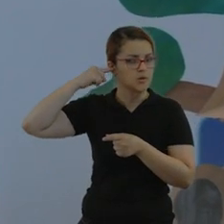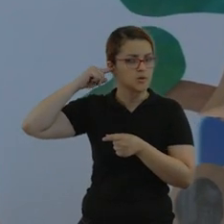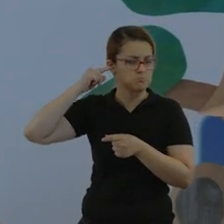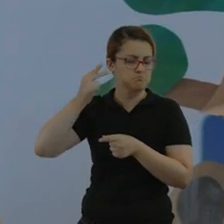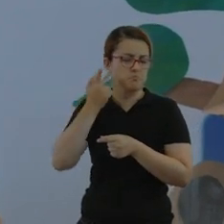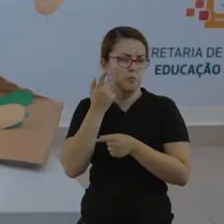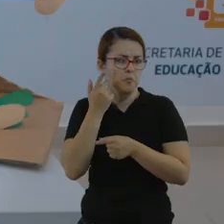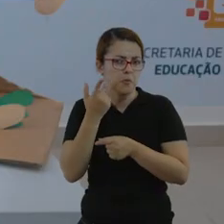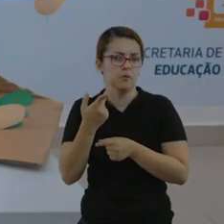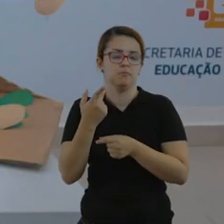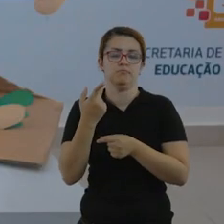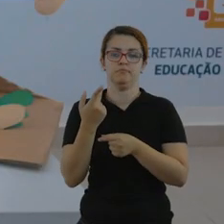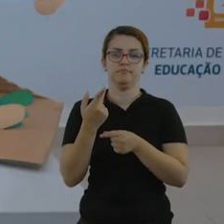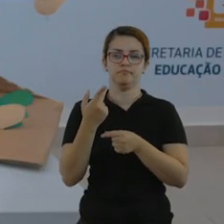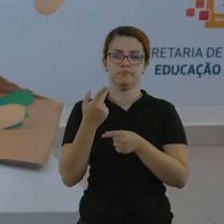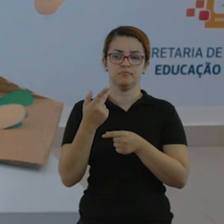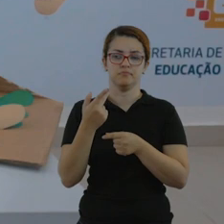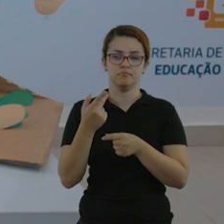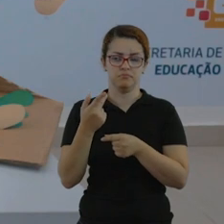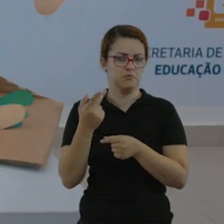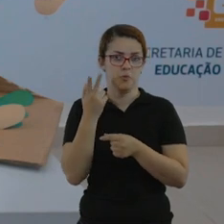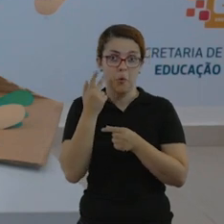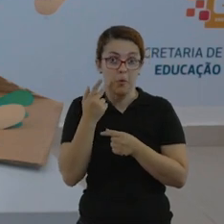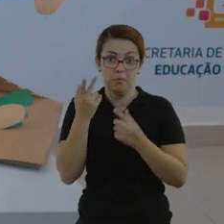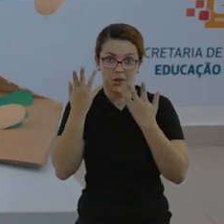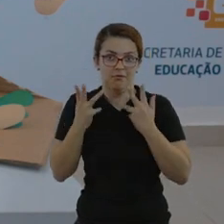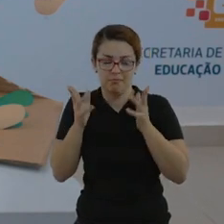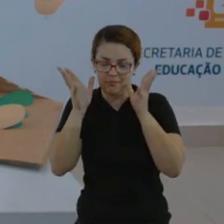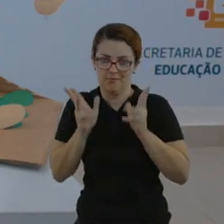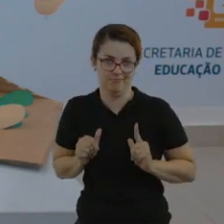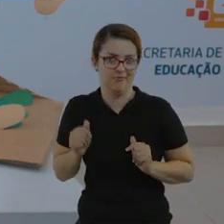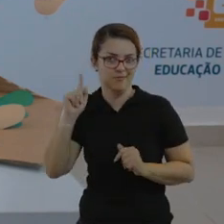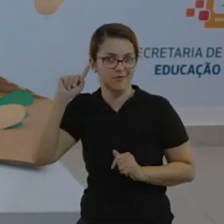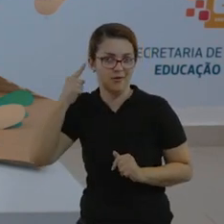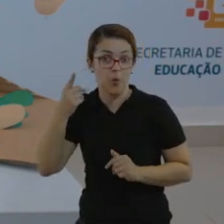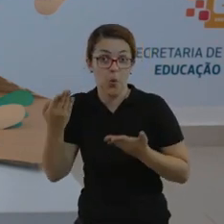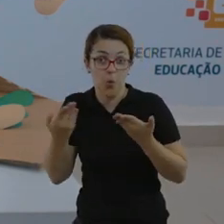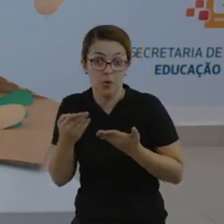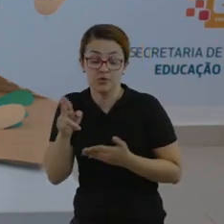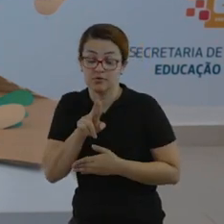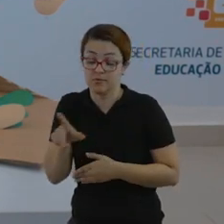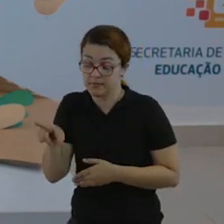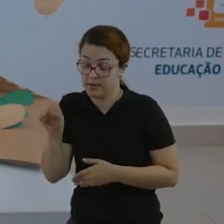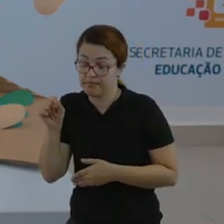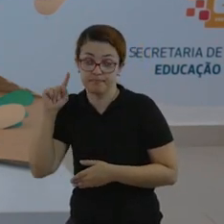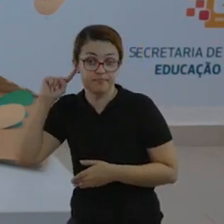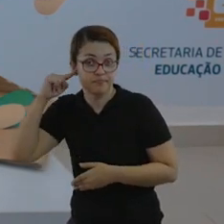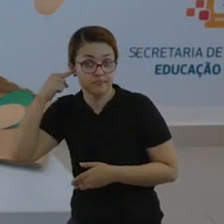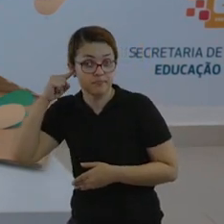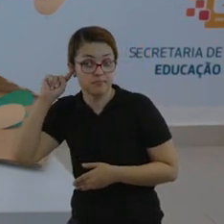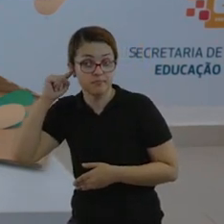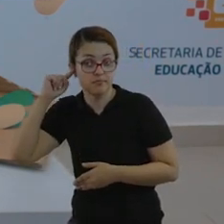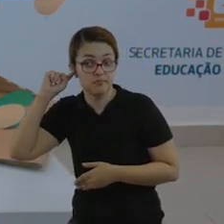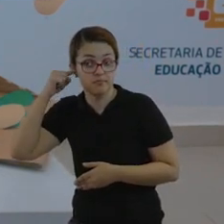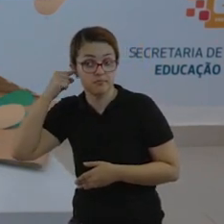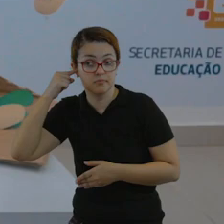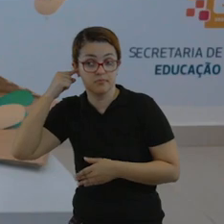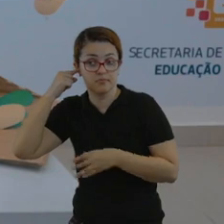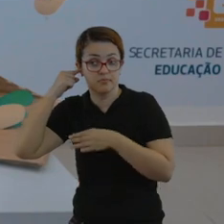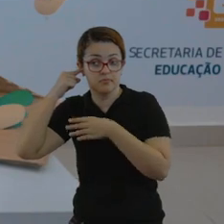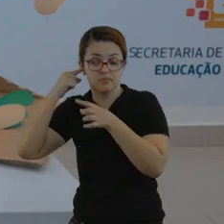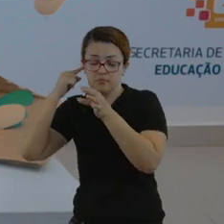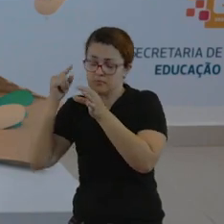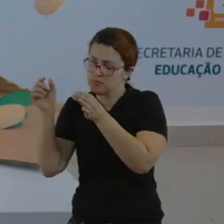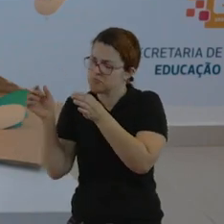muito comum a gente usar isso aqui para nossa higiene. Então hoje ele vai ser o nosso pincelzinho. Você vai juntar assim,